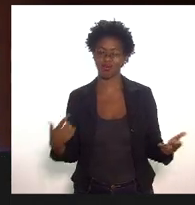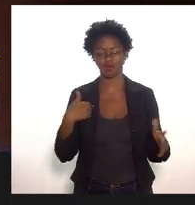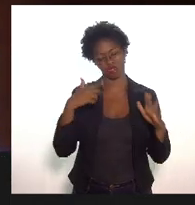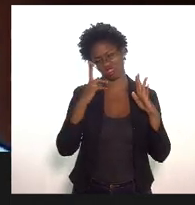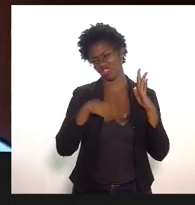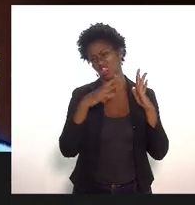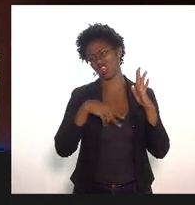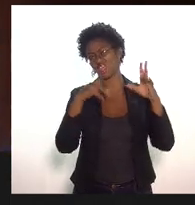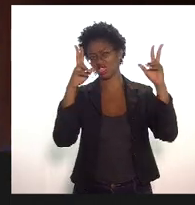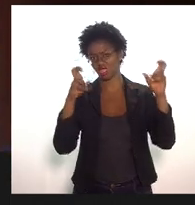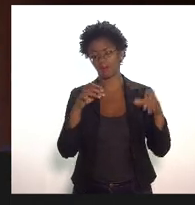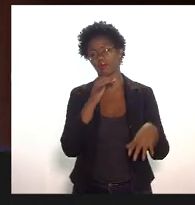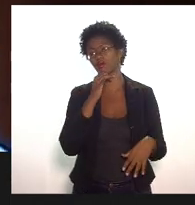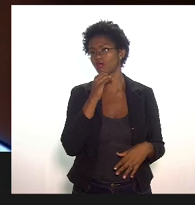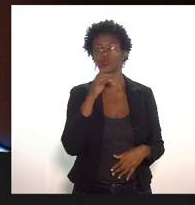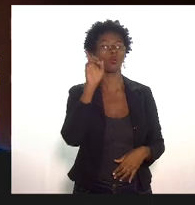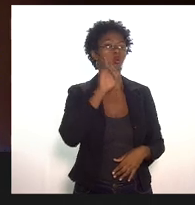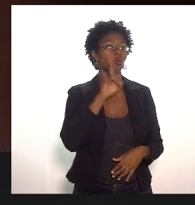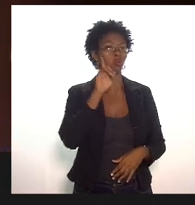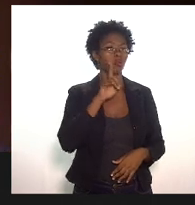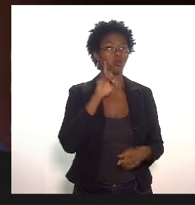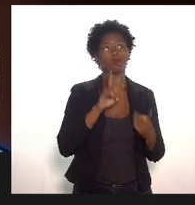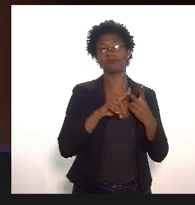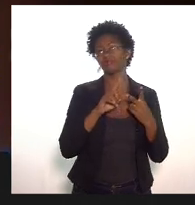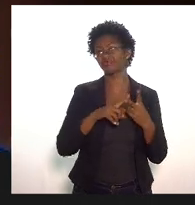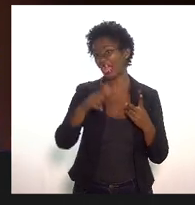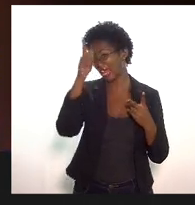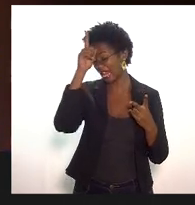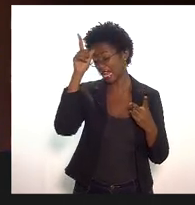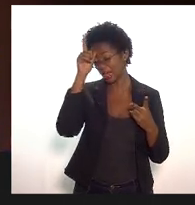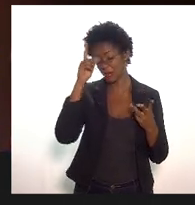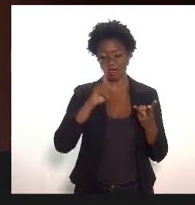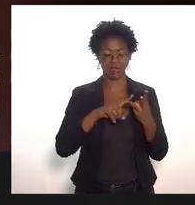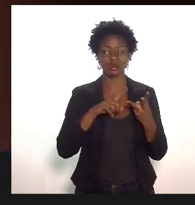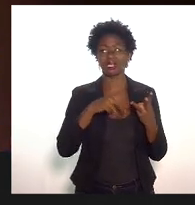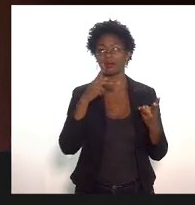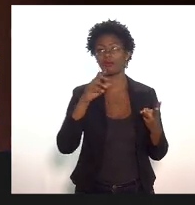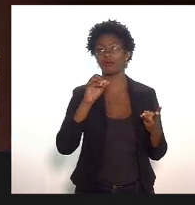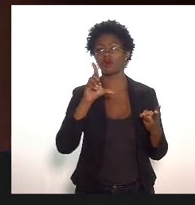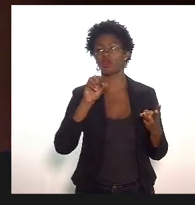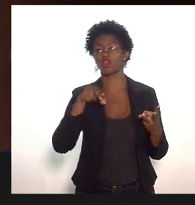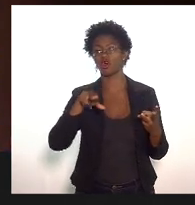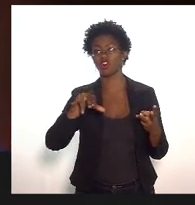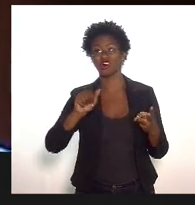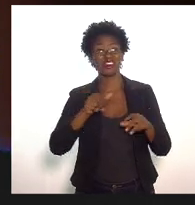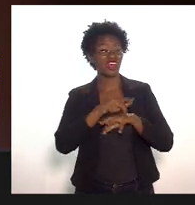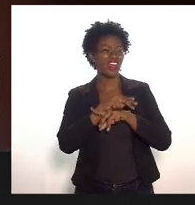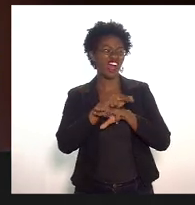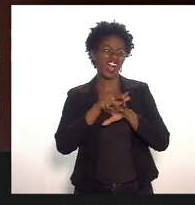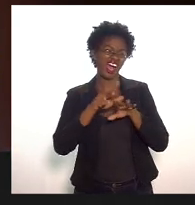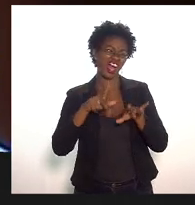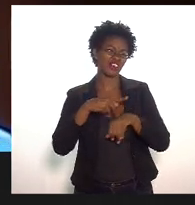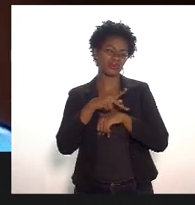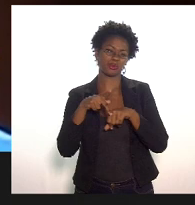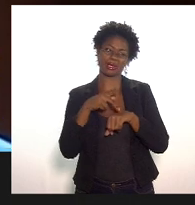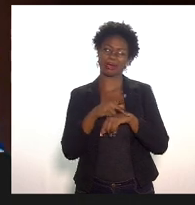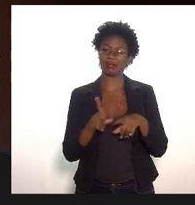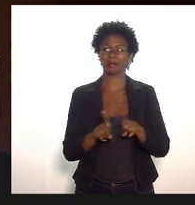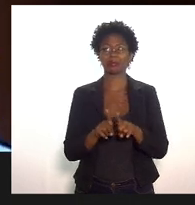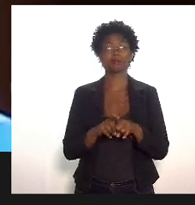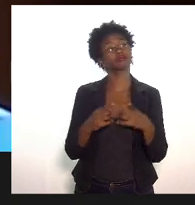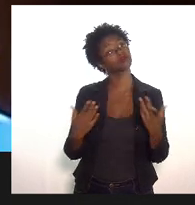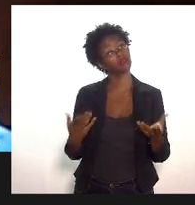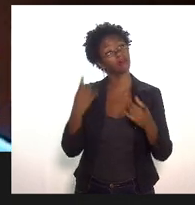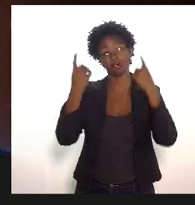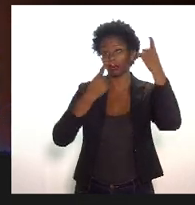desse tema sobre os Estados Unidos, sobre a Polônia, sobre a Alemanha, enfim, entre outros. Né? Entre outros. Então, uma primeira preocupação